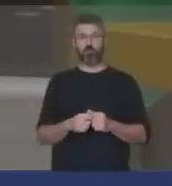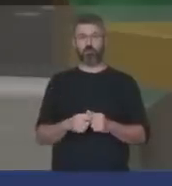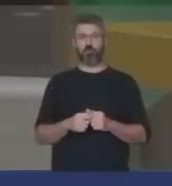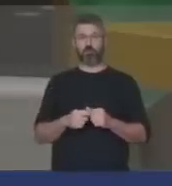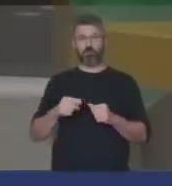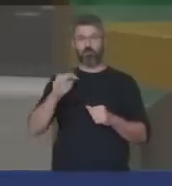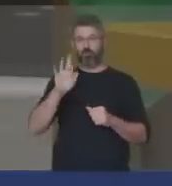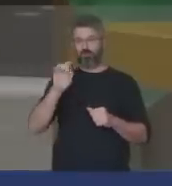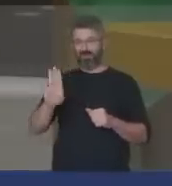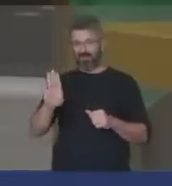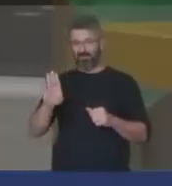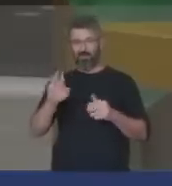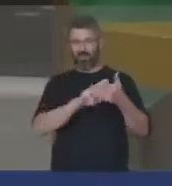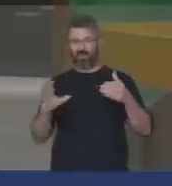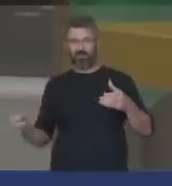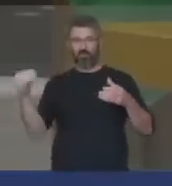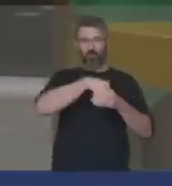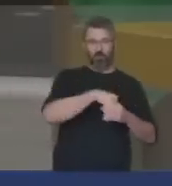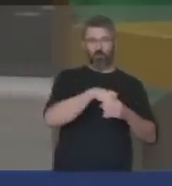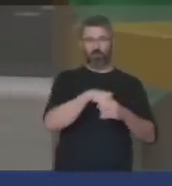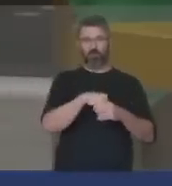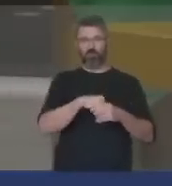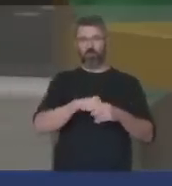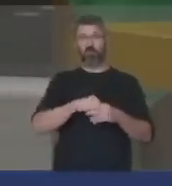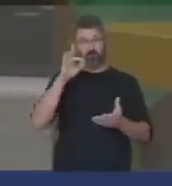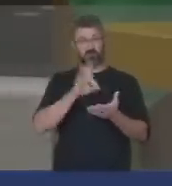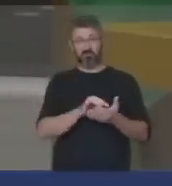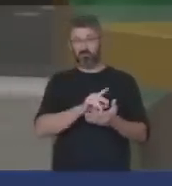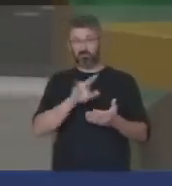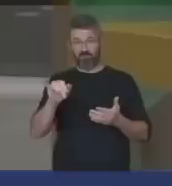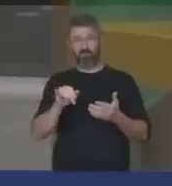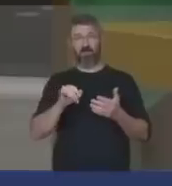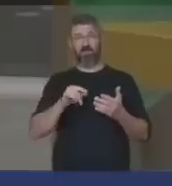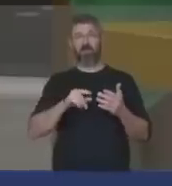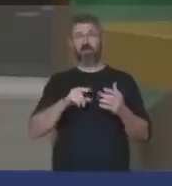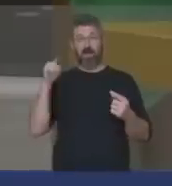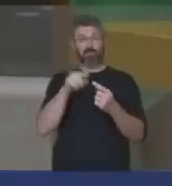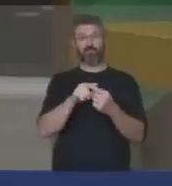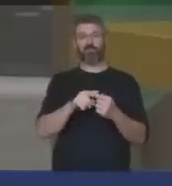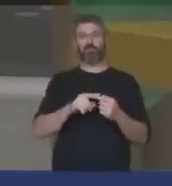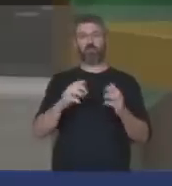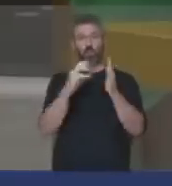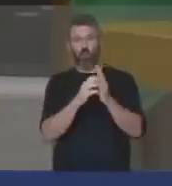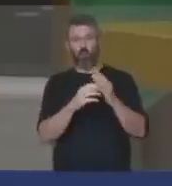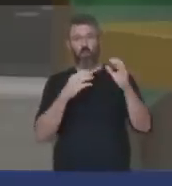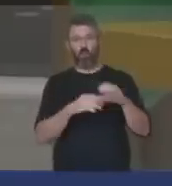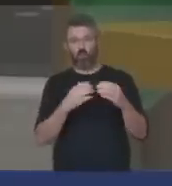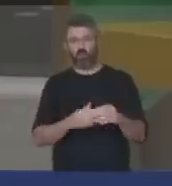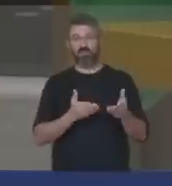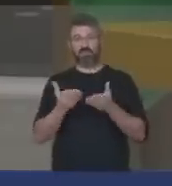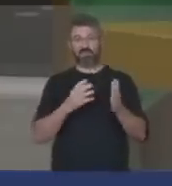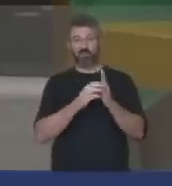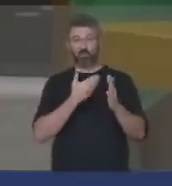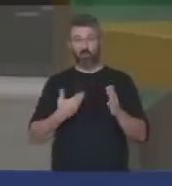incorporação pelo relator do gatilho que vai efetivamente, não cumprindo a meta, atingir concursos, atingir servidores